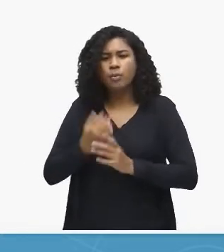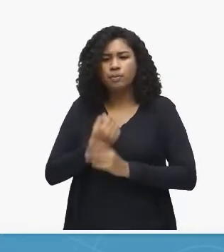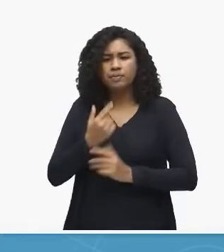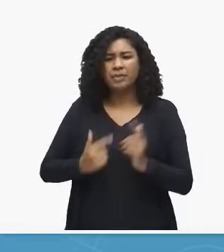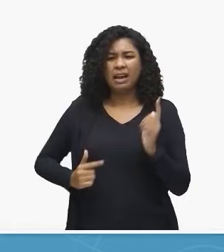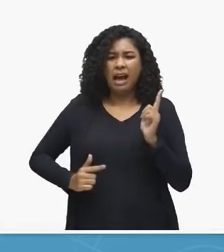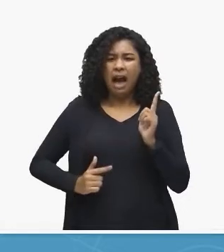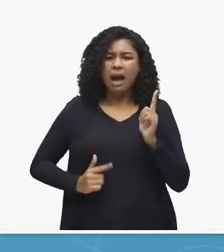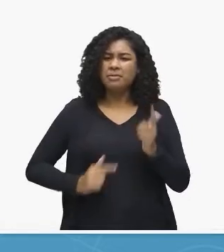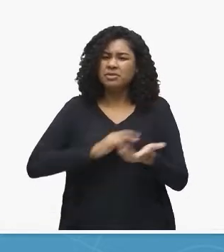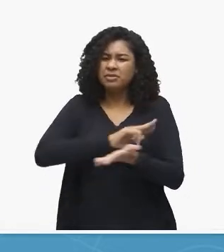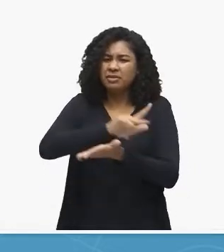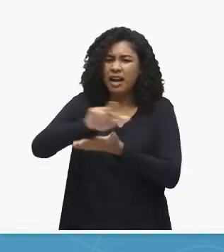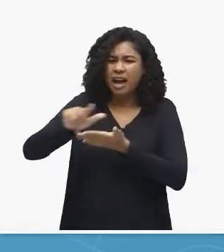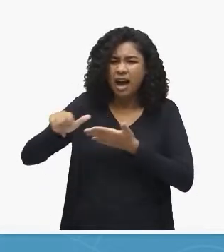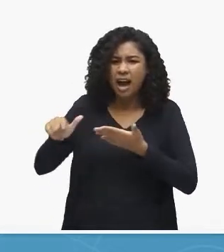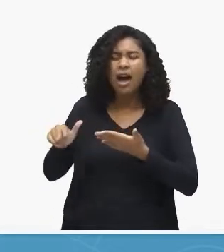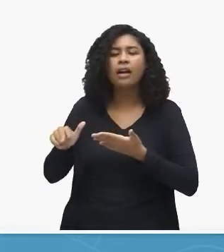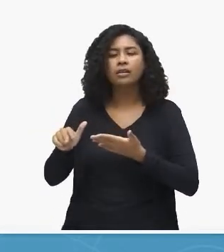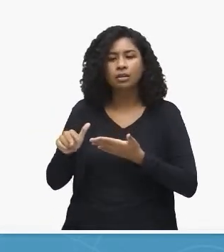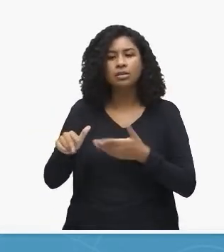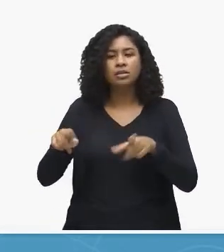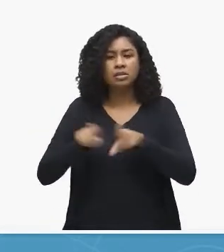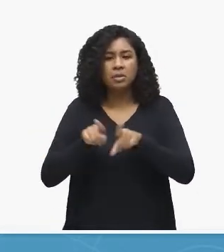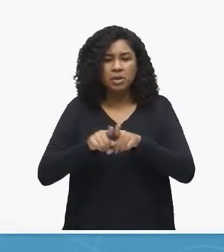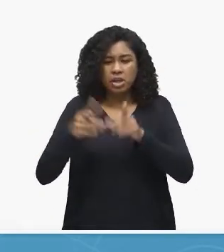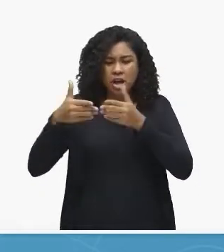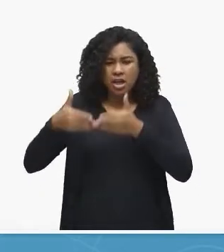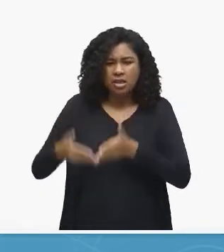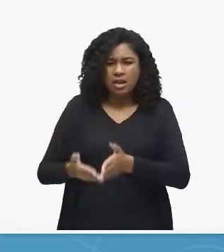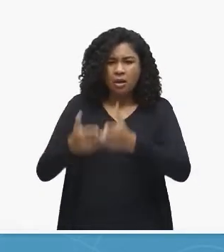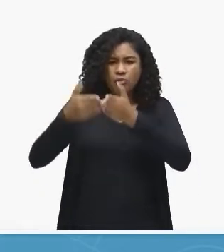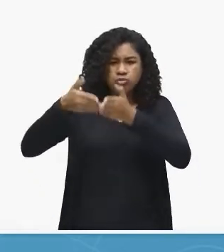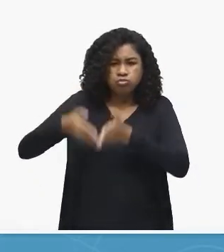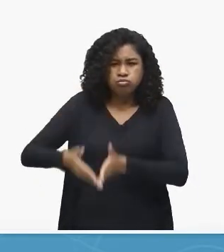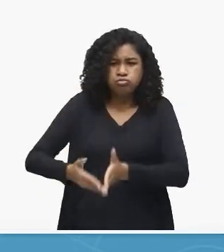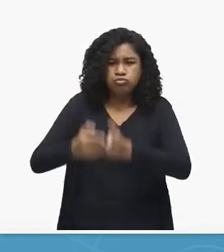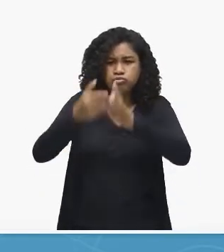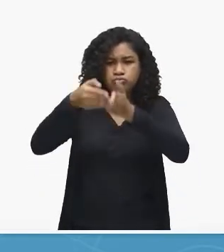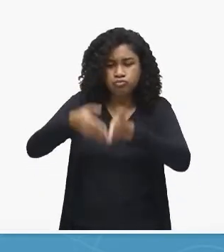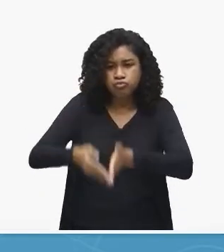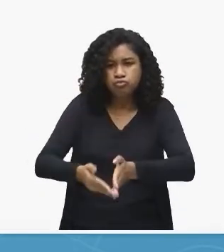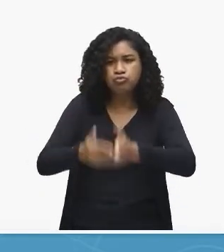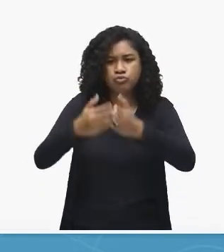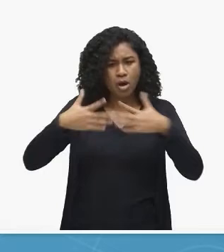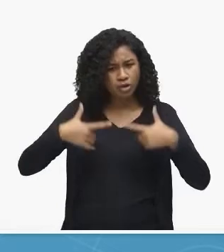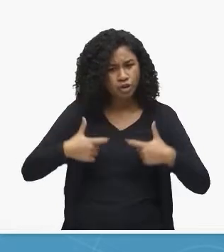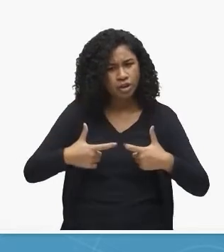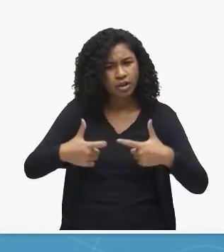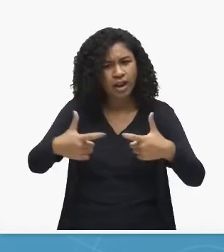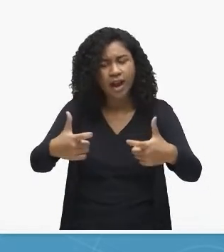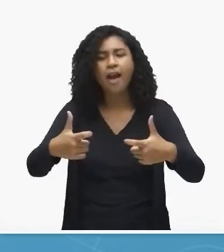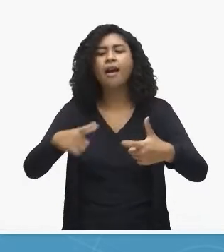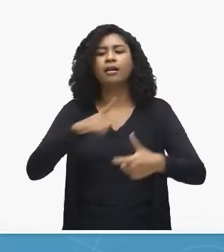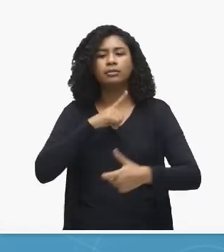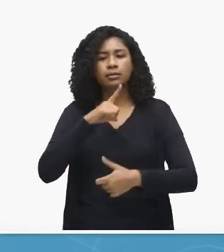Estavam ali surgindo navios de guerra, como o navio de guerra inglês HMS, né? A gente vê que aí pesadamente,